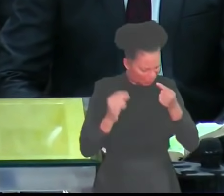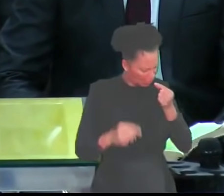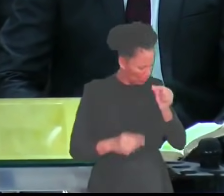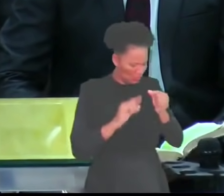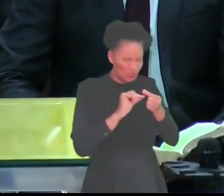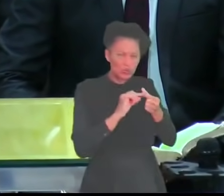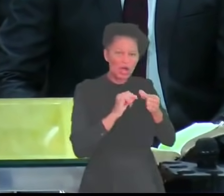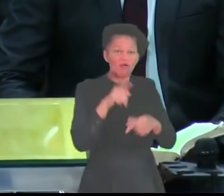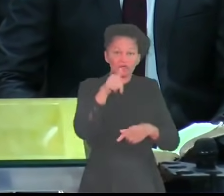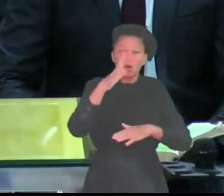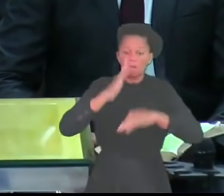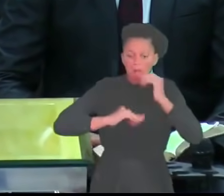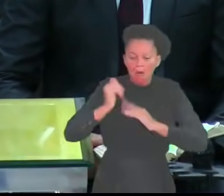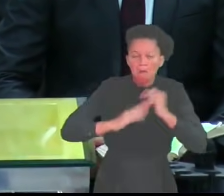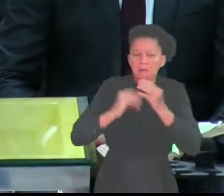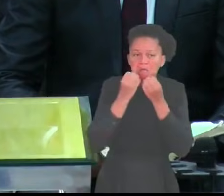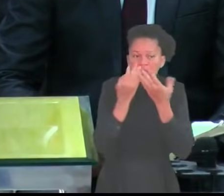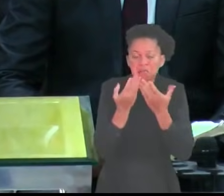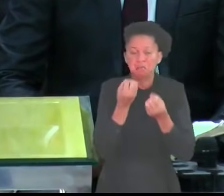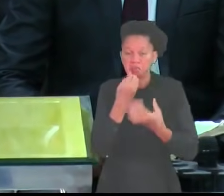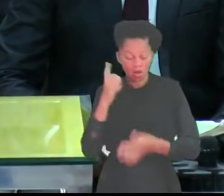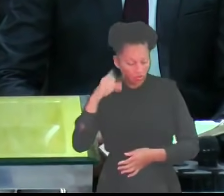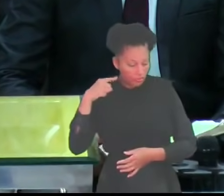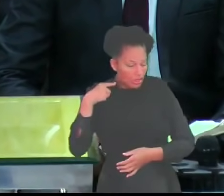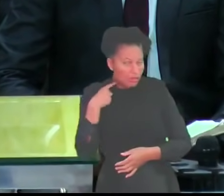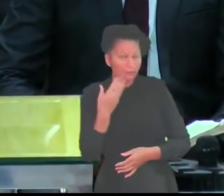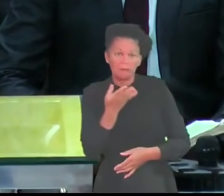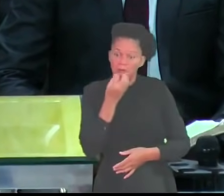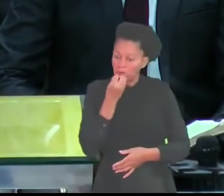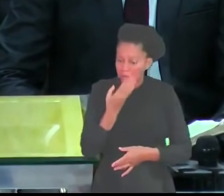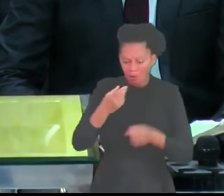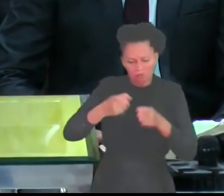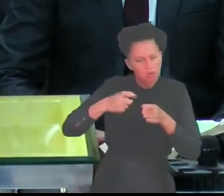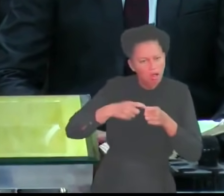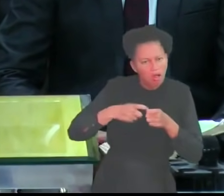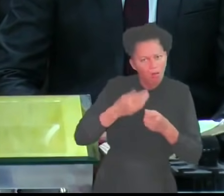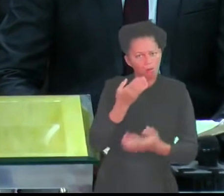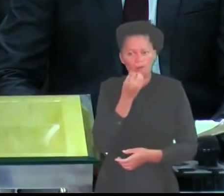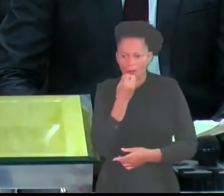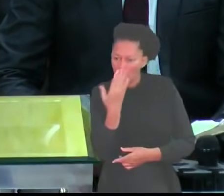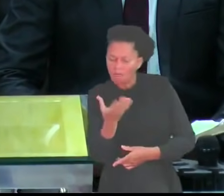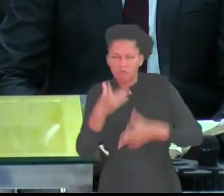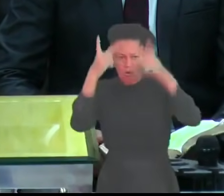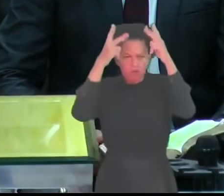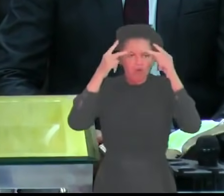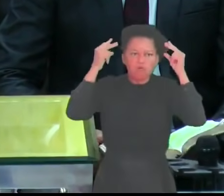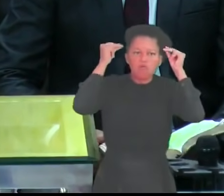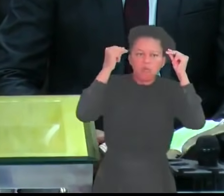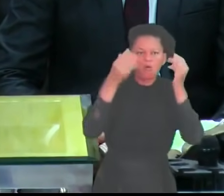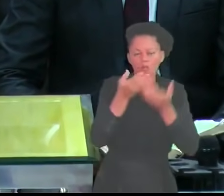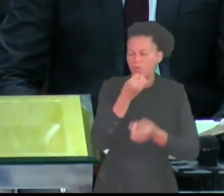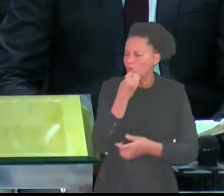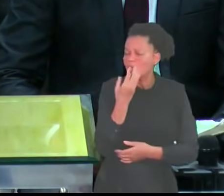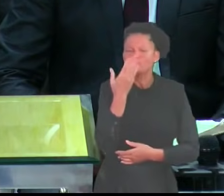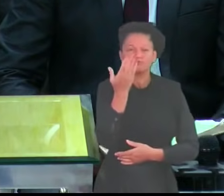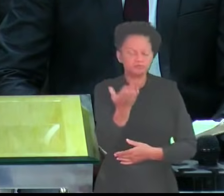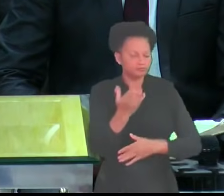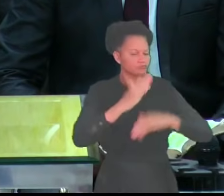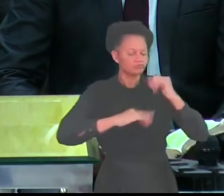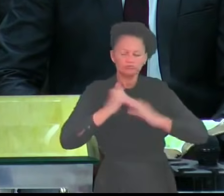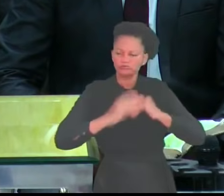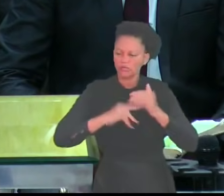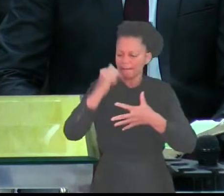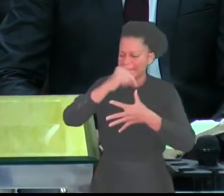Você que é um bom profissional, um bom advogado, você que é um bom médico, você que é um bom enfermeiro, você que é um bom